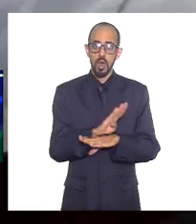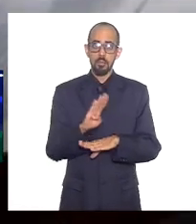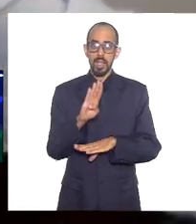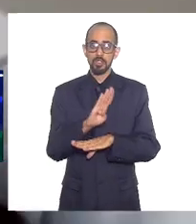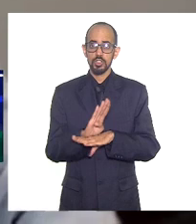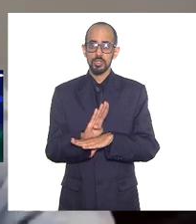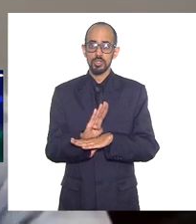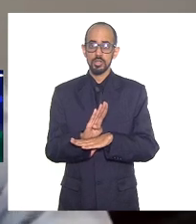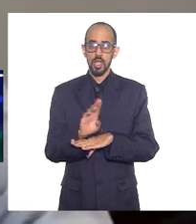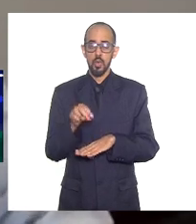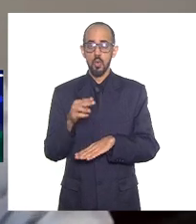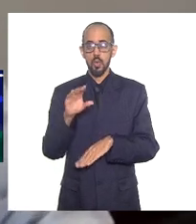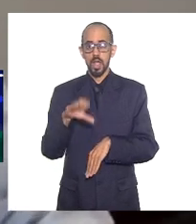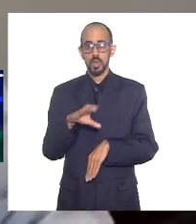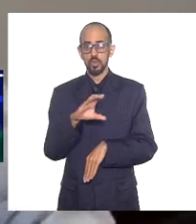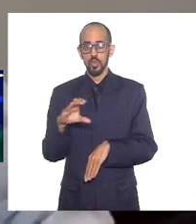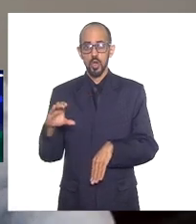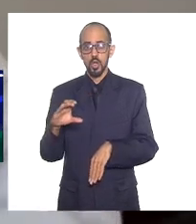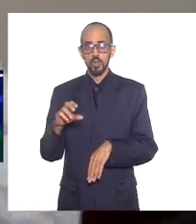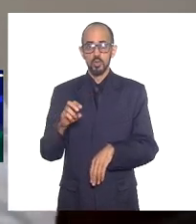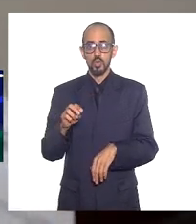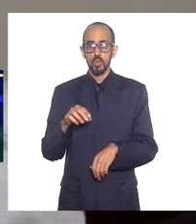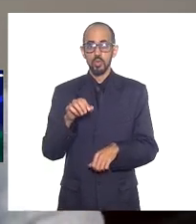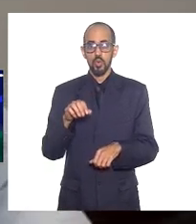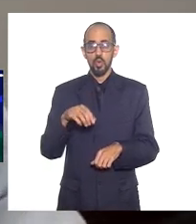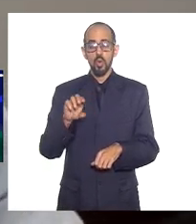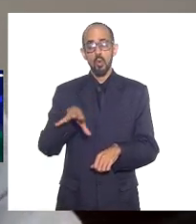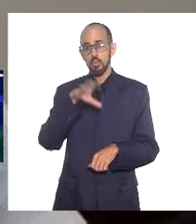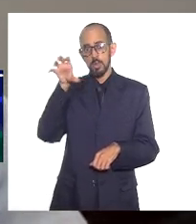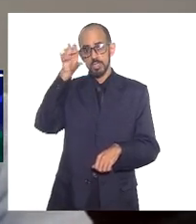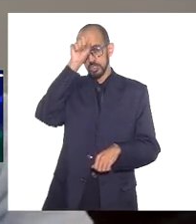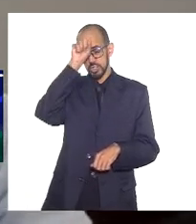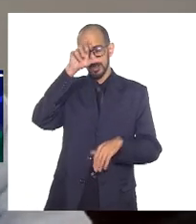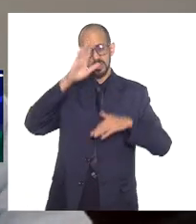afetando o católico, seja afetando o bandista, é sempre muito grave.